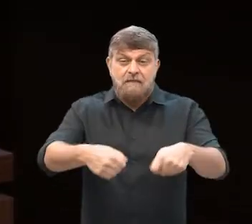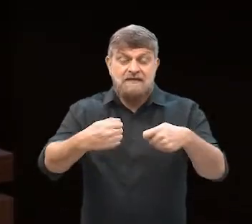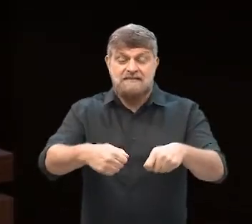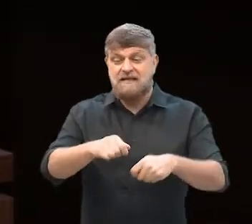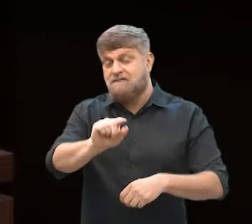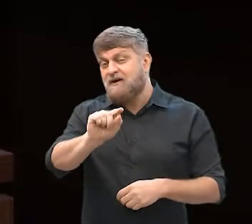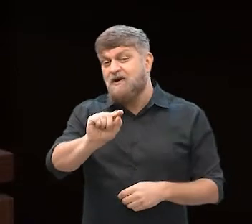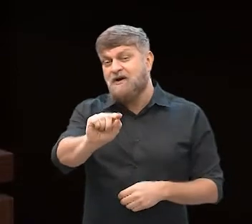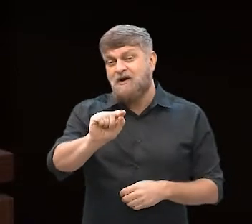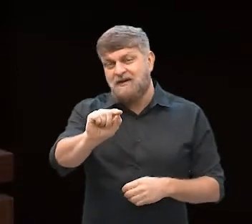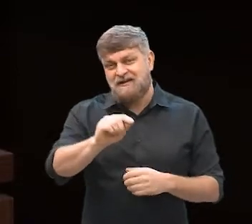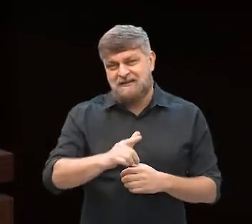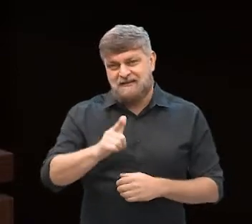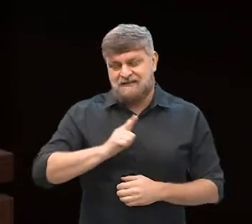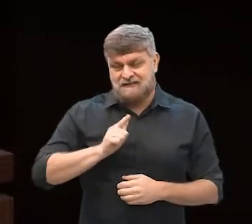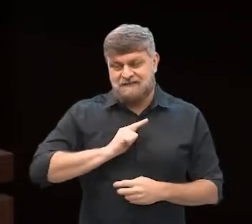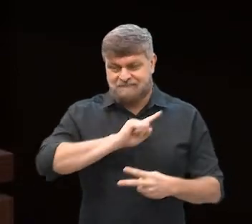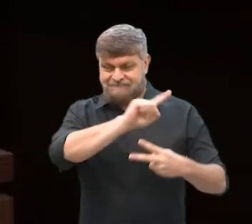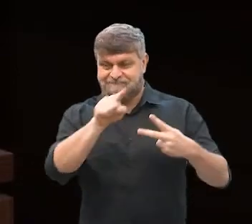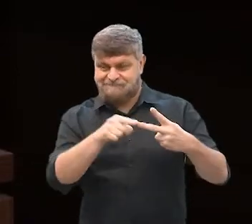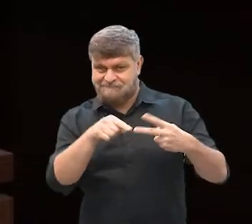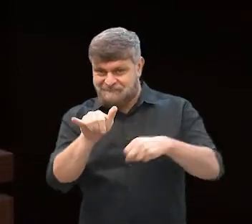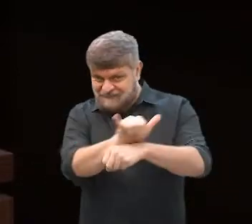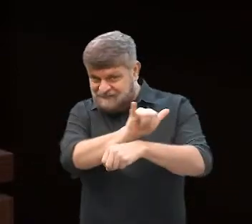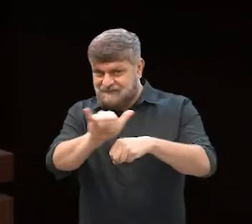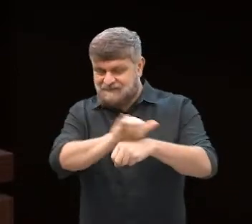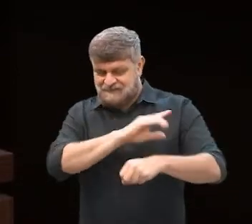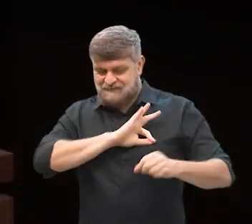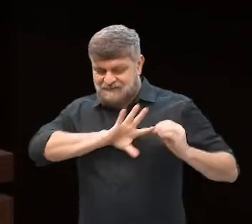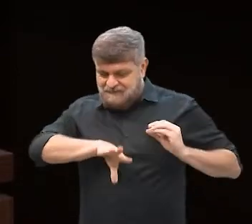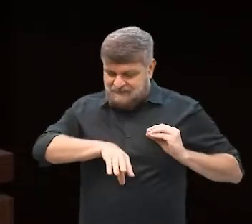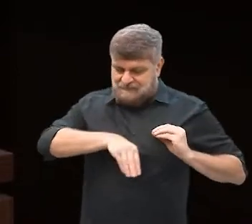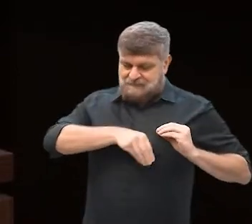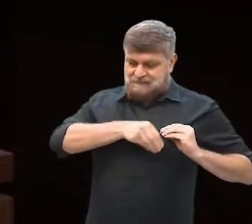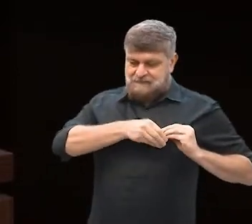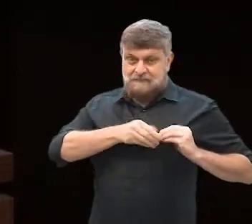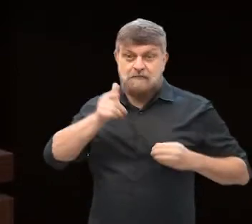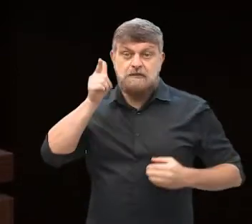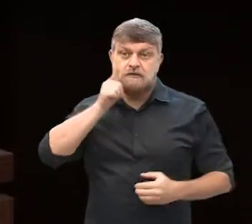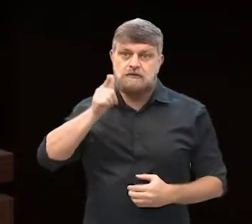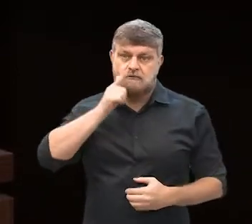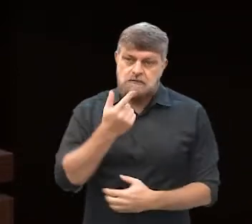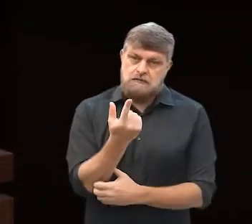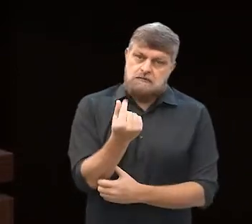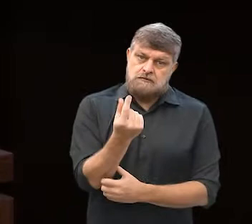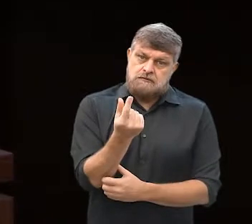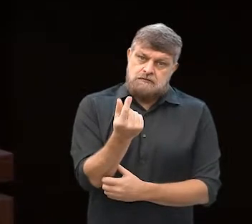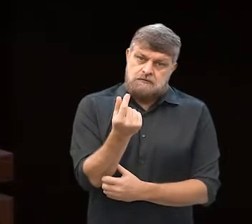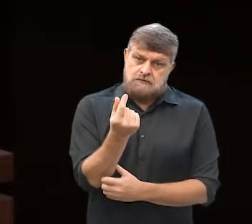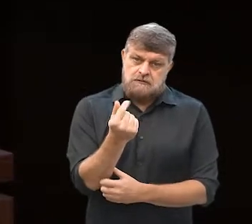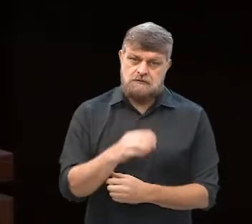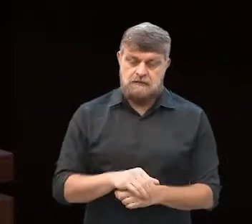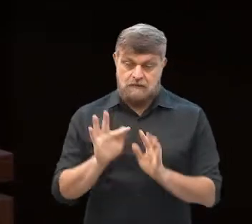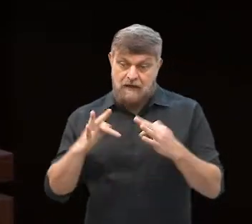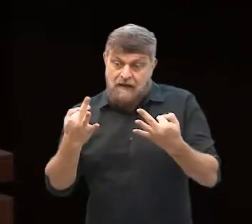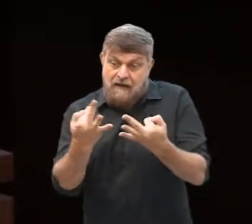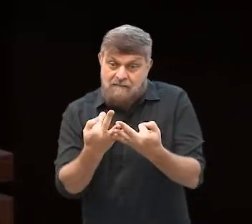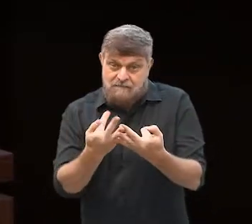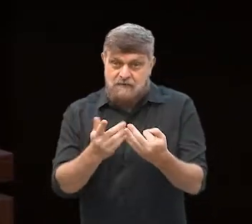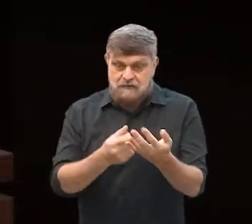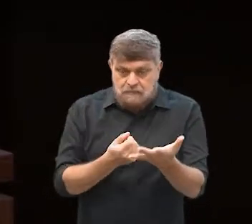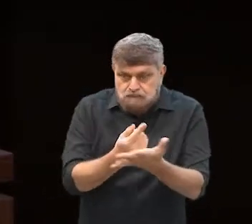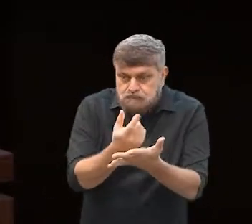necessitávamos aquele plano B para equilibrar nossa economia familiar.